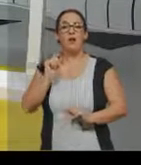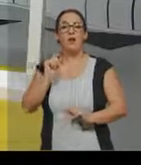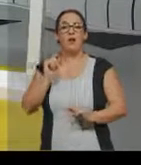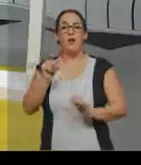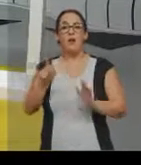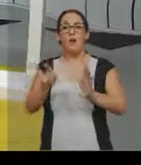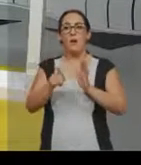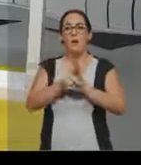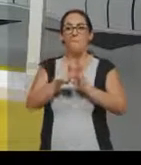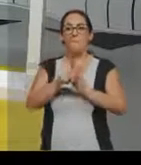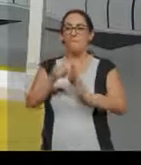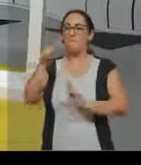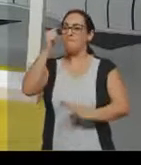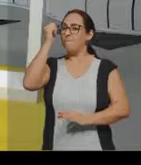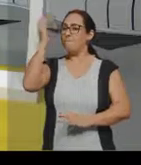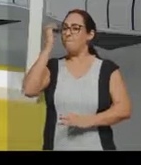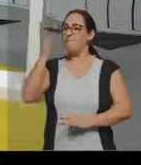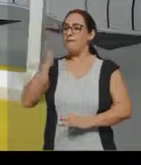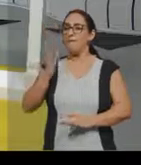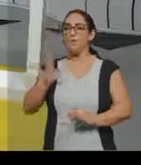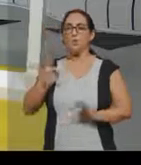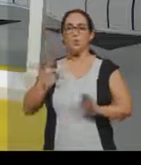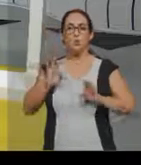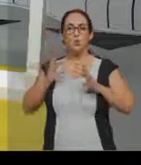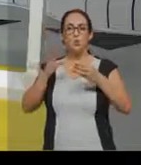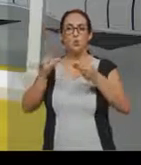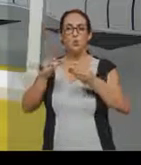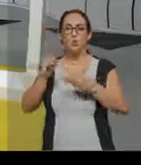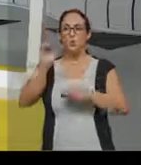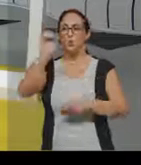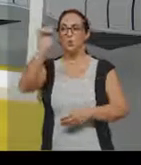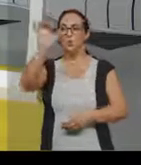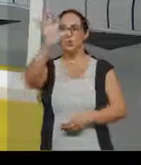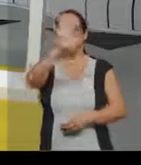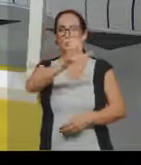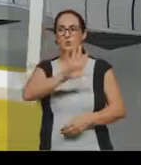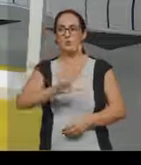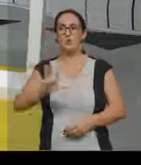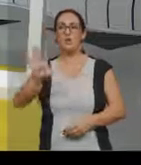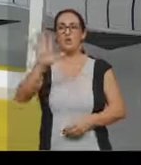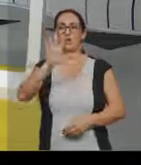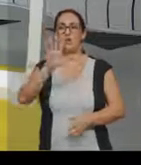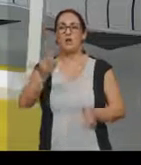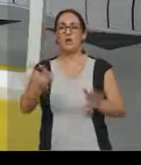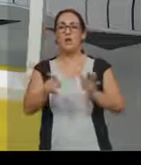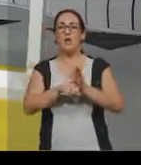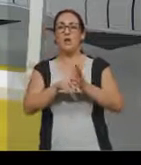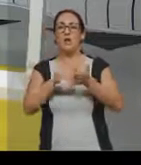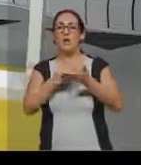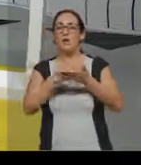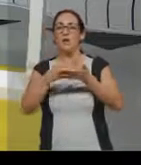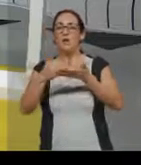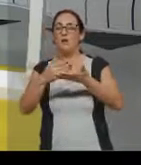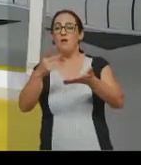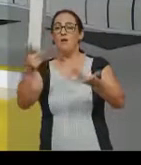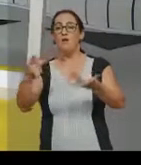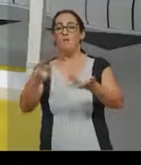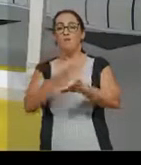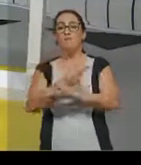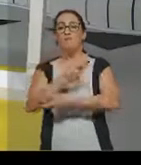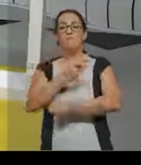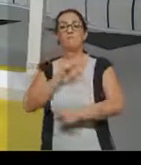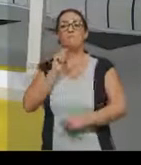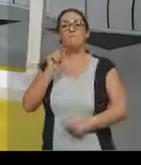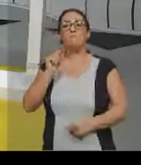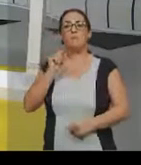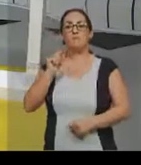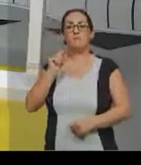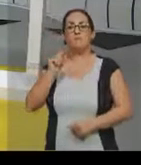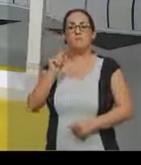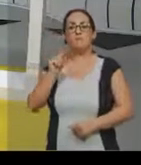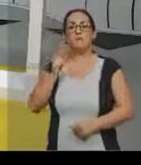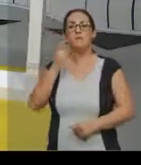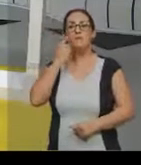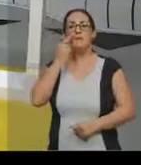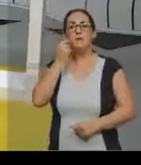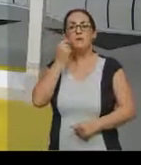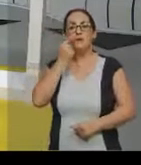aí com brasileiros de todos os estados, né? Começou a acontecer esse fato. O chefe de